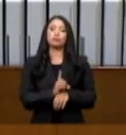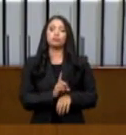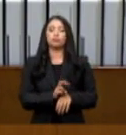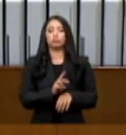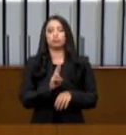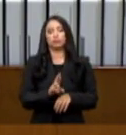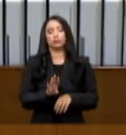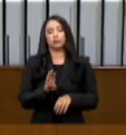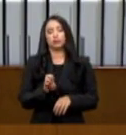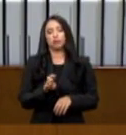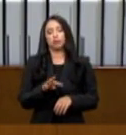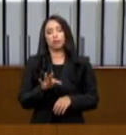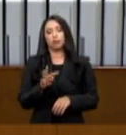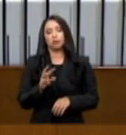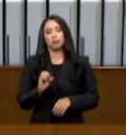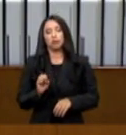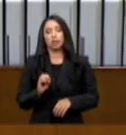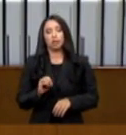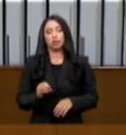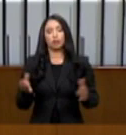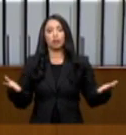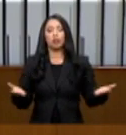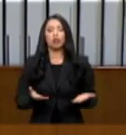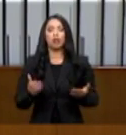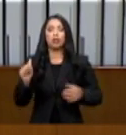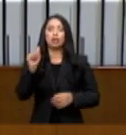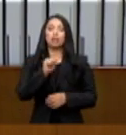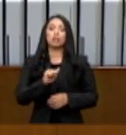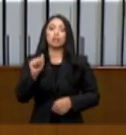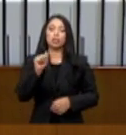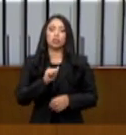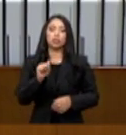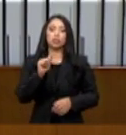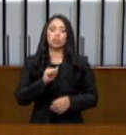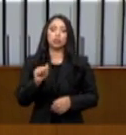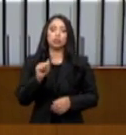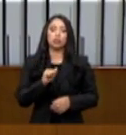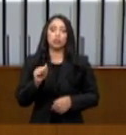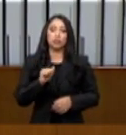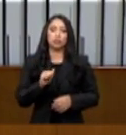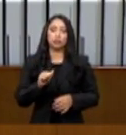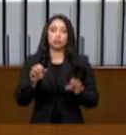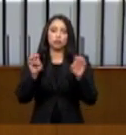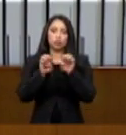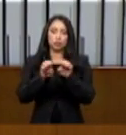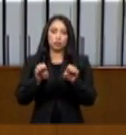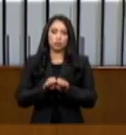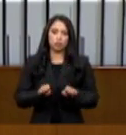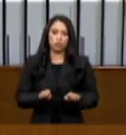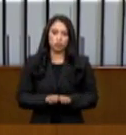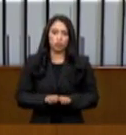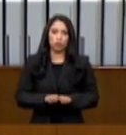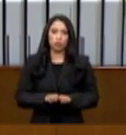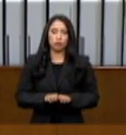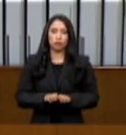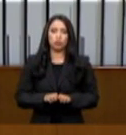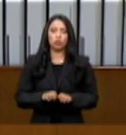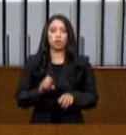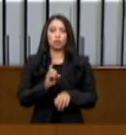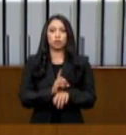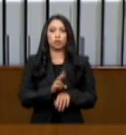Vasconcelos. Falará pelo Amicus Curiae, Associação Brasileira de Infraestrutura e Indústria de Base, ABDIB, o doutor André Luiz